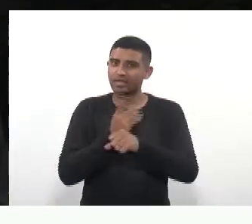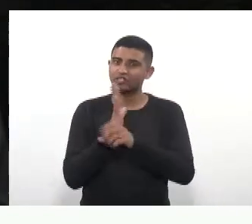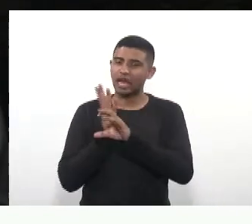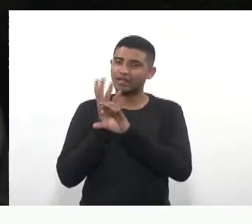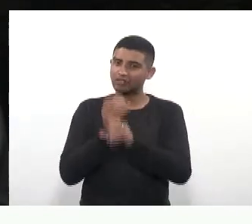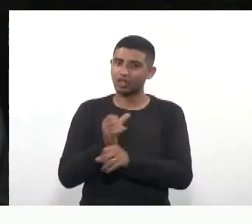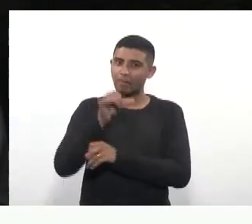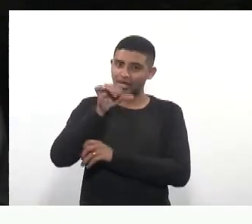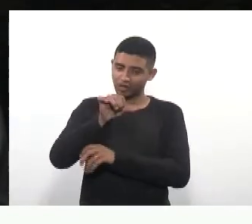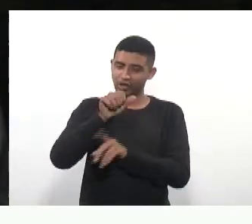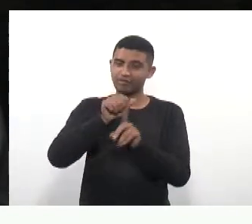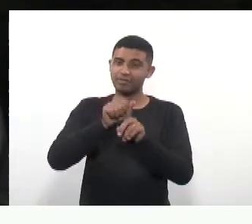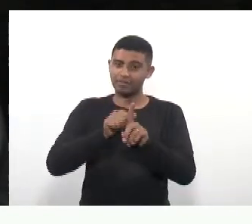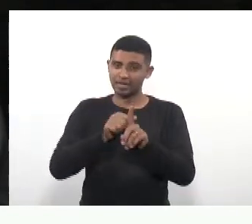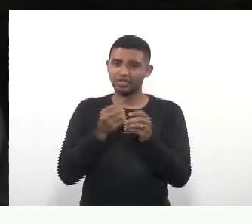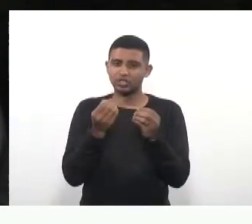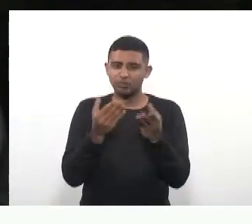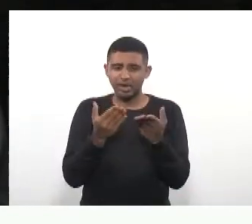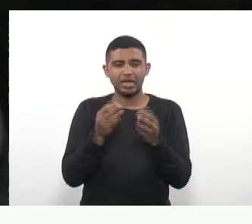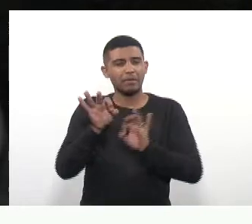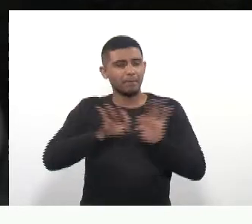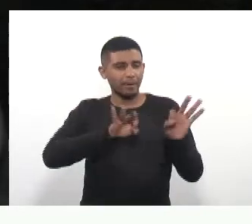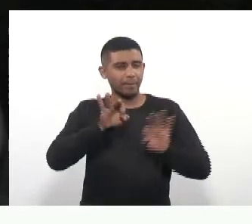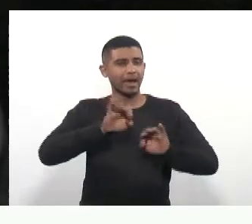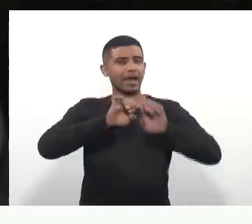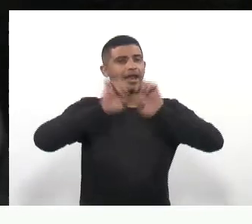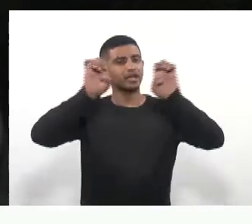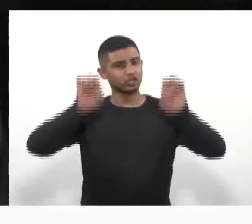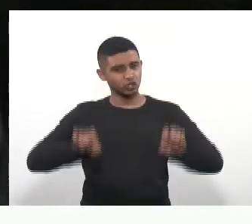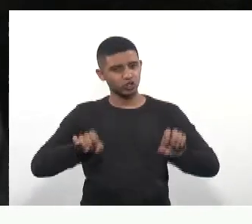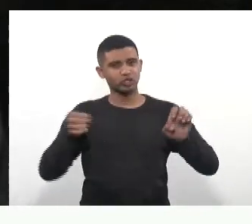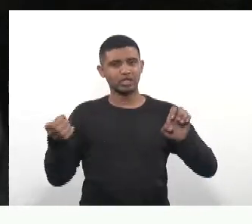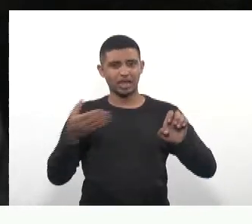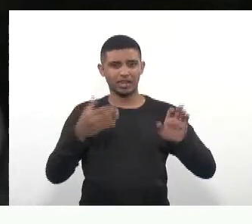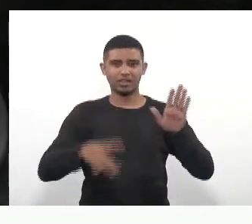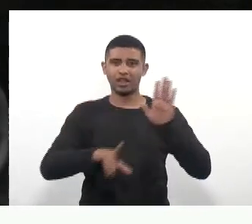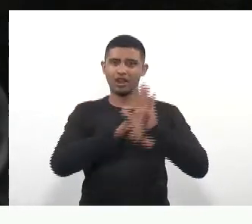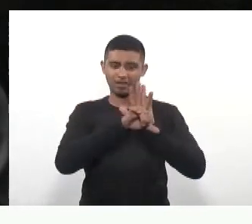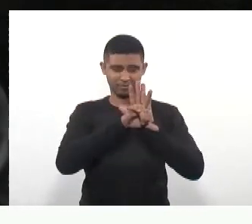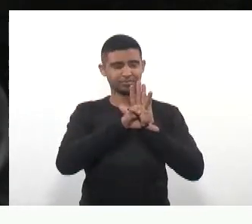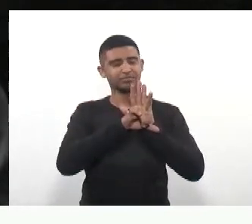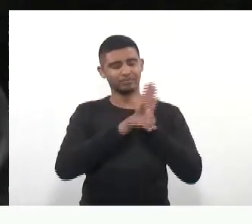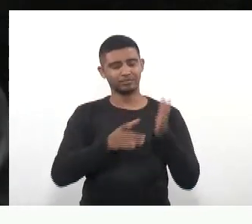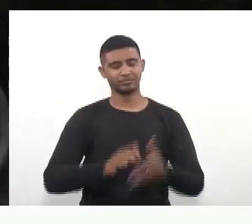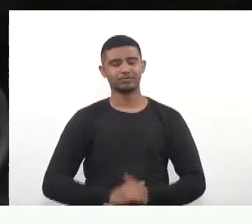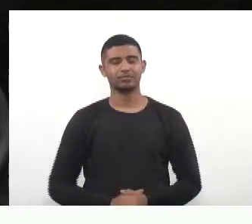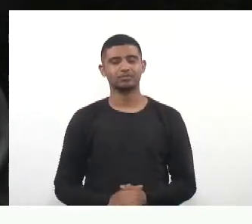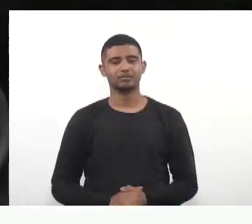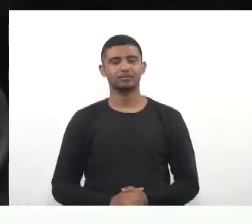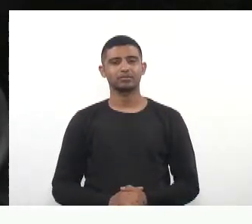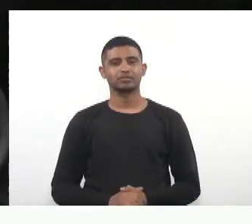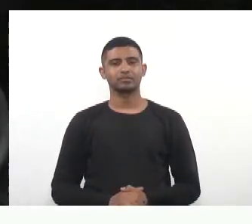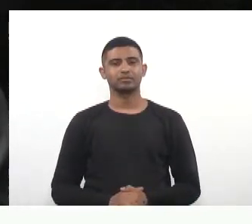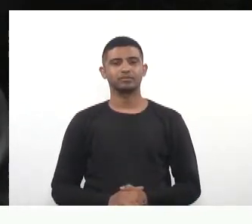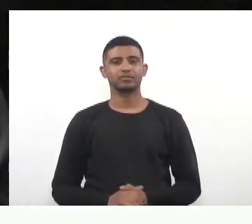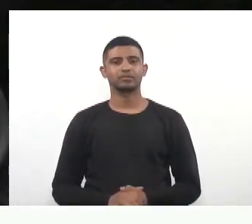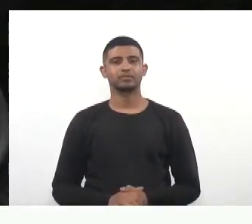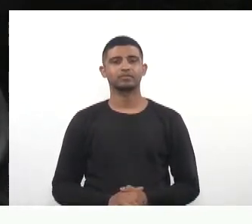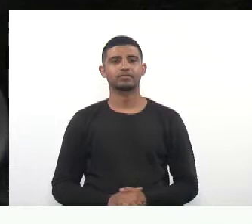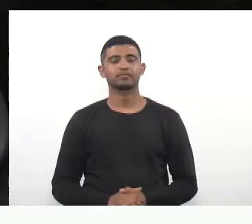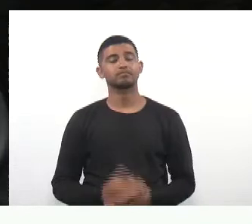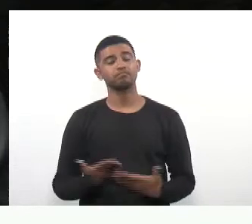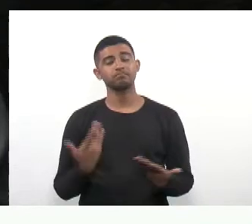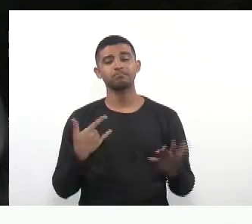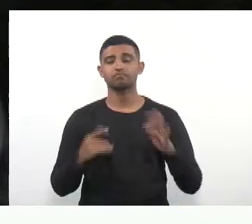meses para a estruturação dessa nova tarifa. E aí